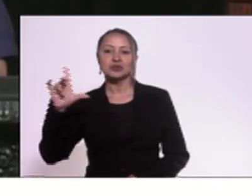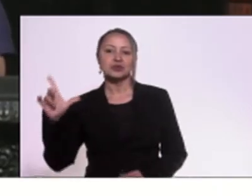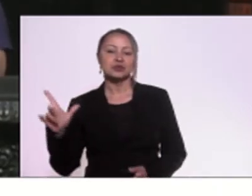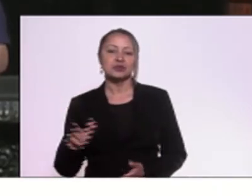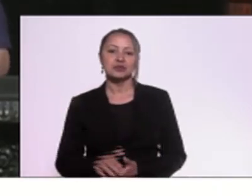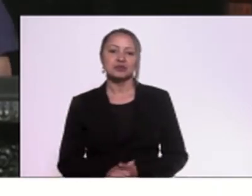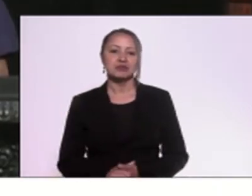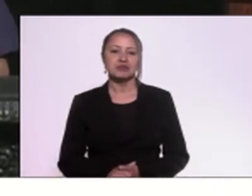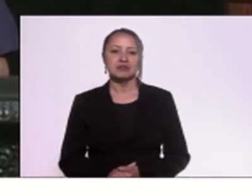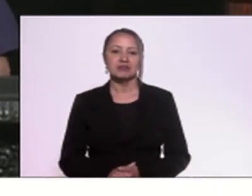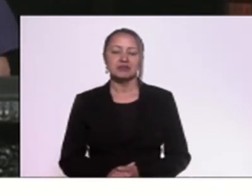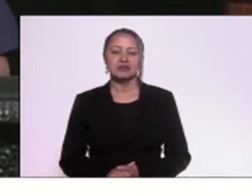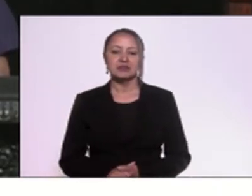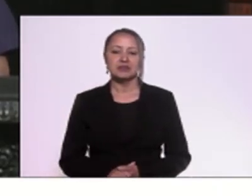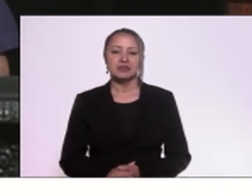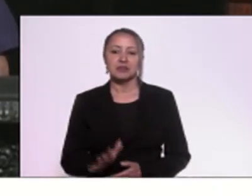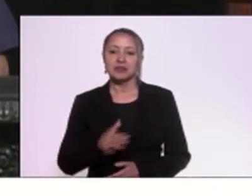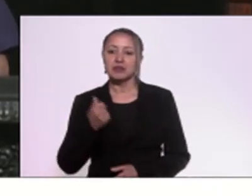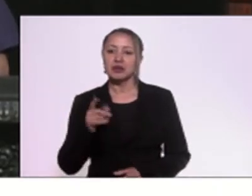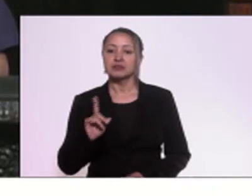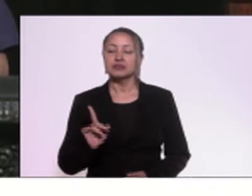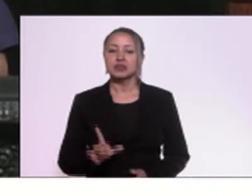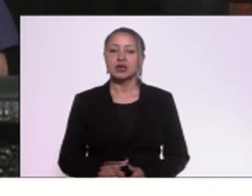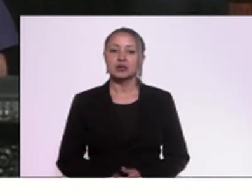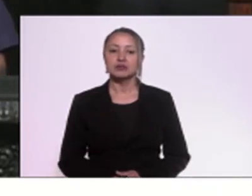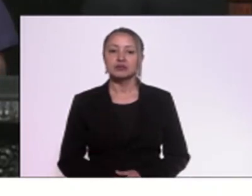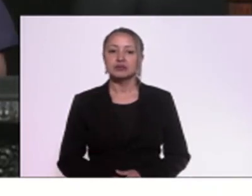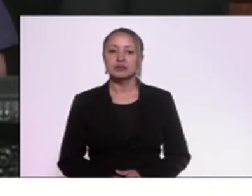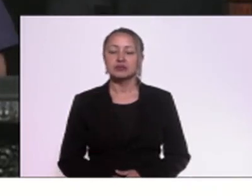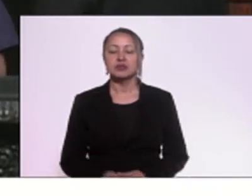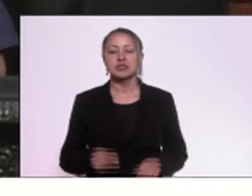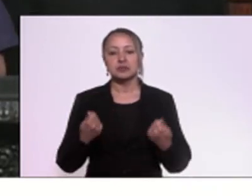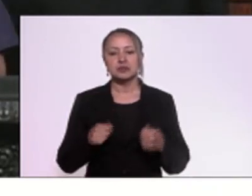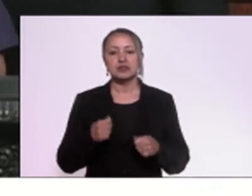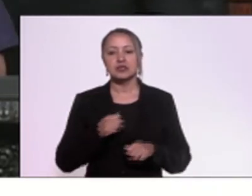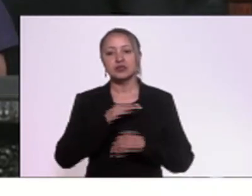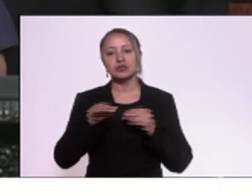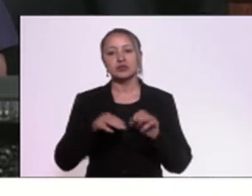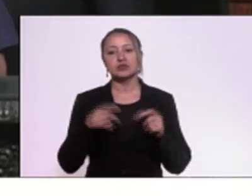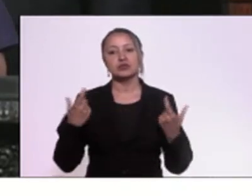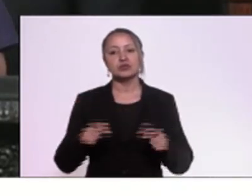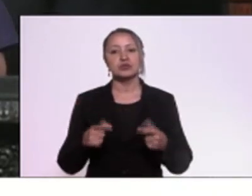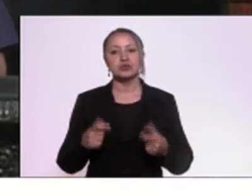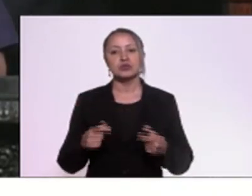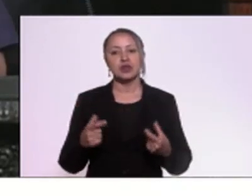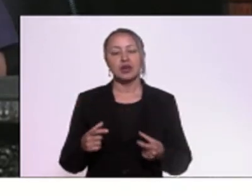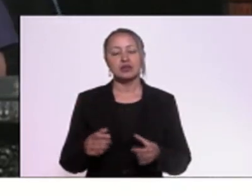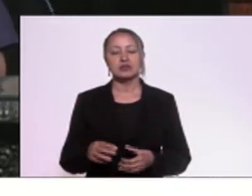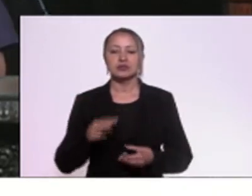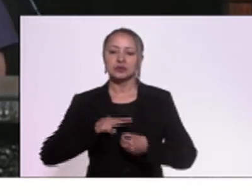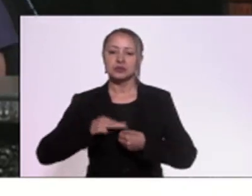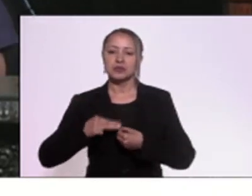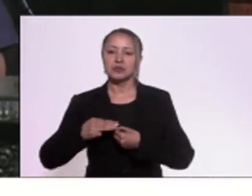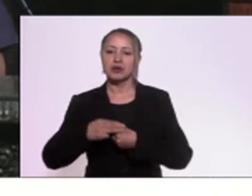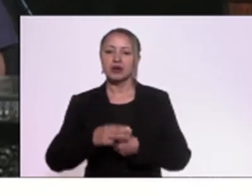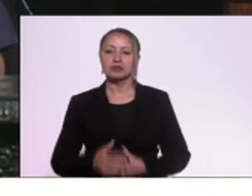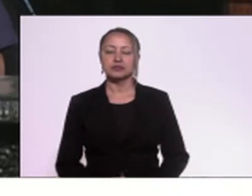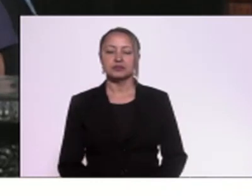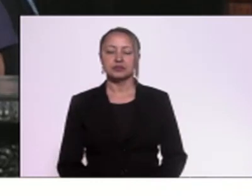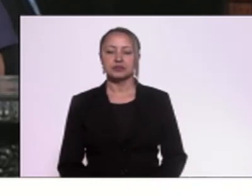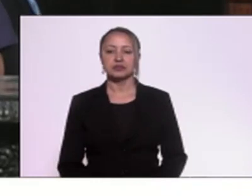história. Vamos ver aqui o vídeo do nosso querido Paulo Ramos. Que veio aqui, né? Olha lá ele. Do